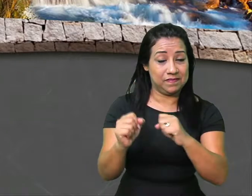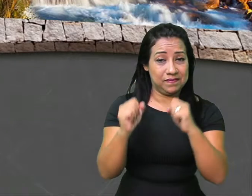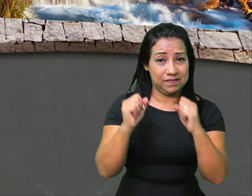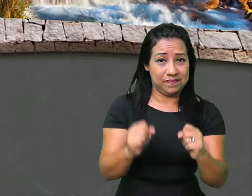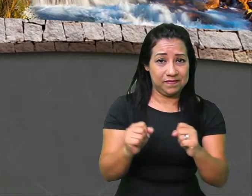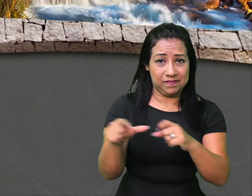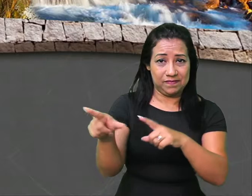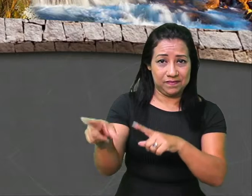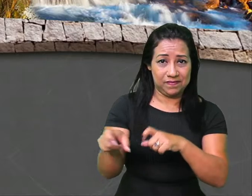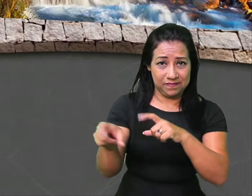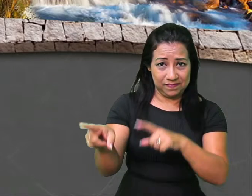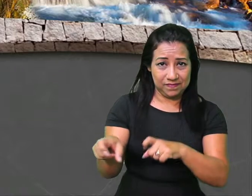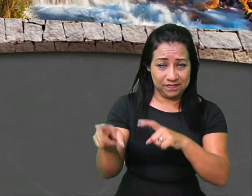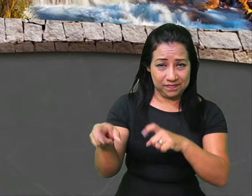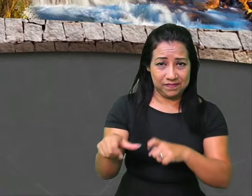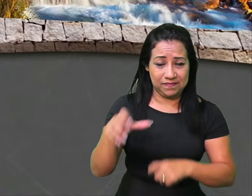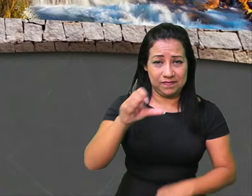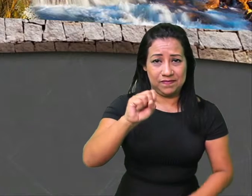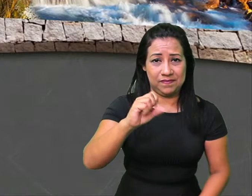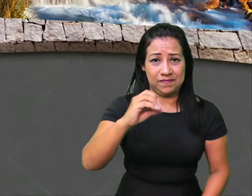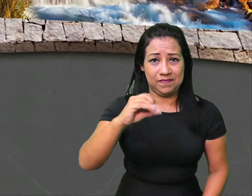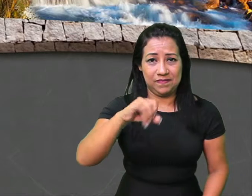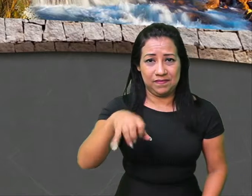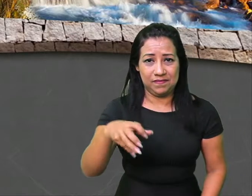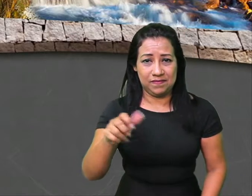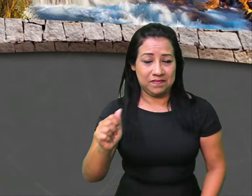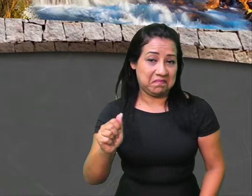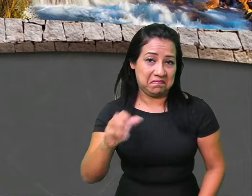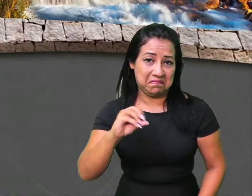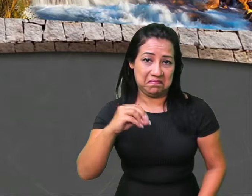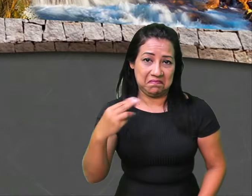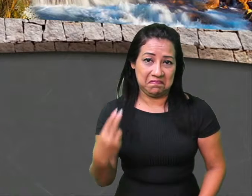milho, da pecuária, uma imagem